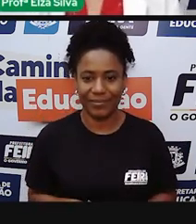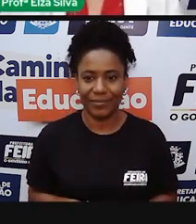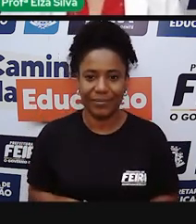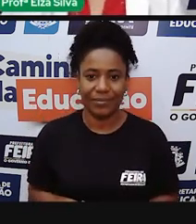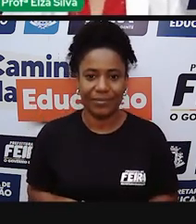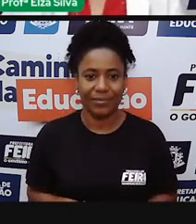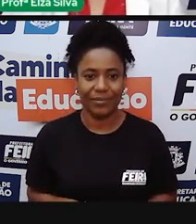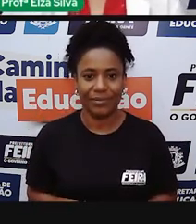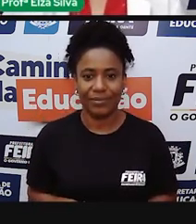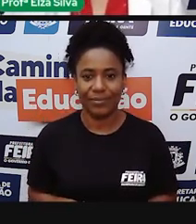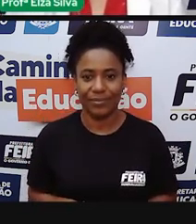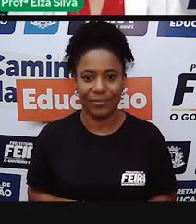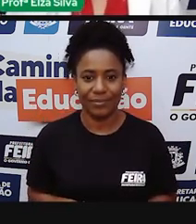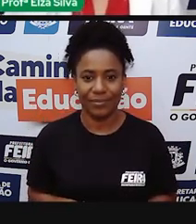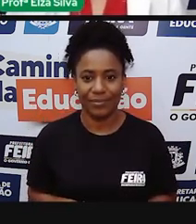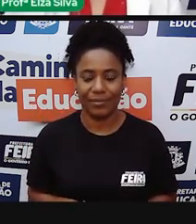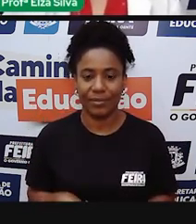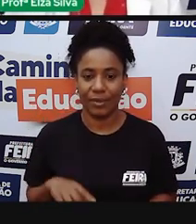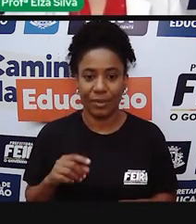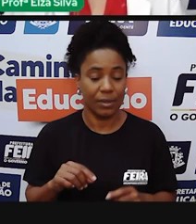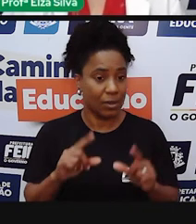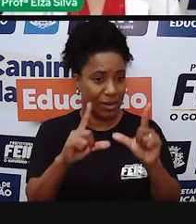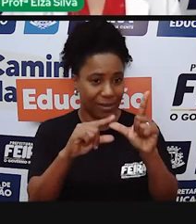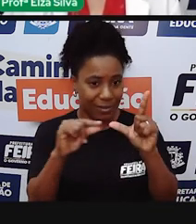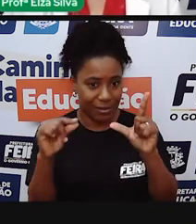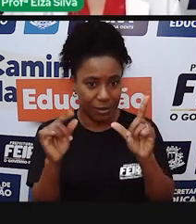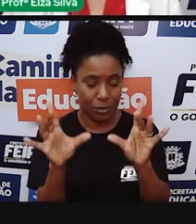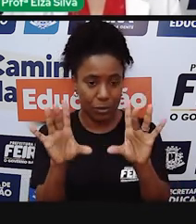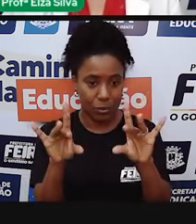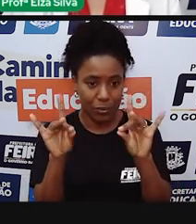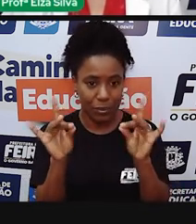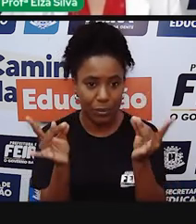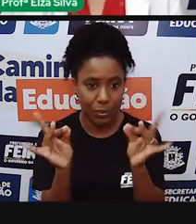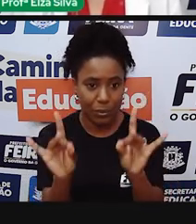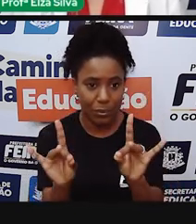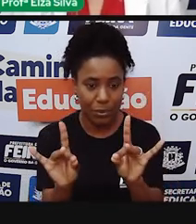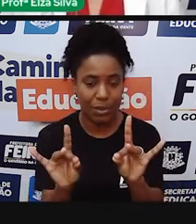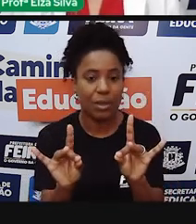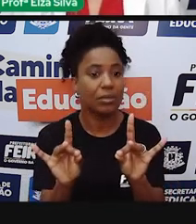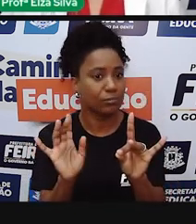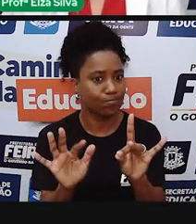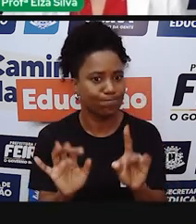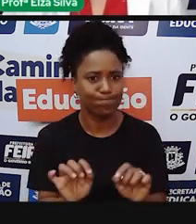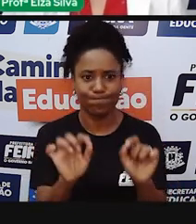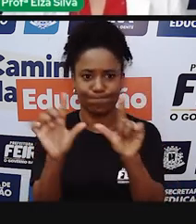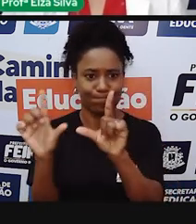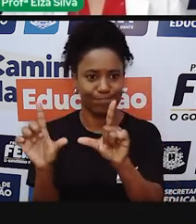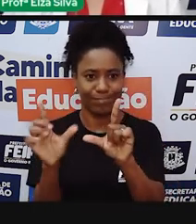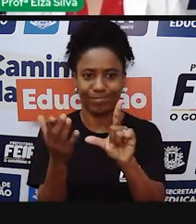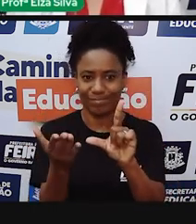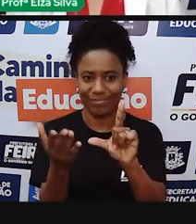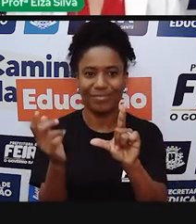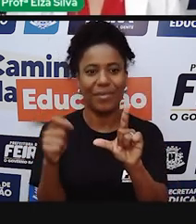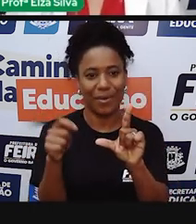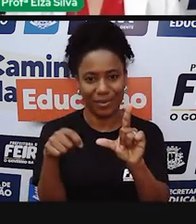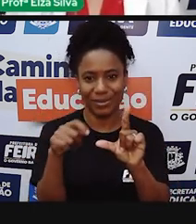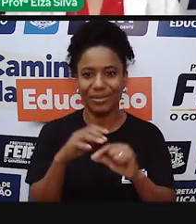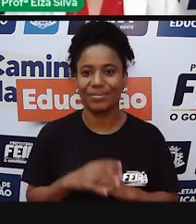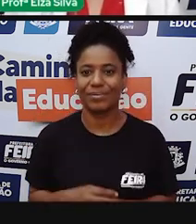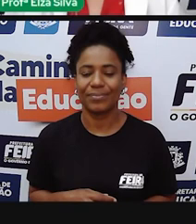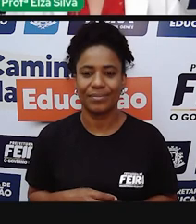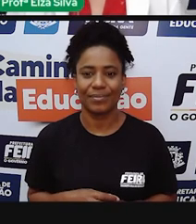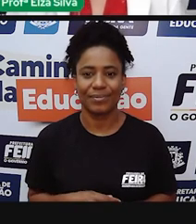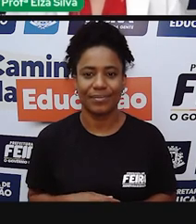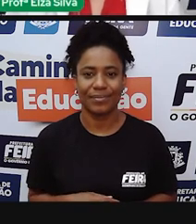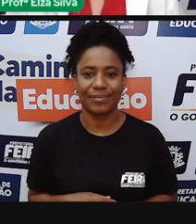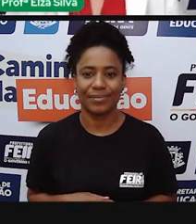Basta vocês clicarem no link que vocês terão acesso a essa tela. E temos aqui a tarefa. Match the pictures to